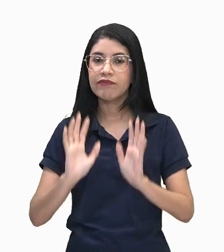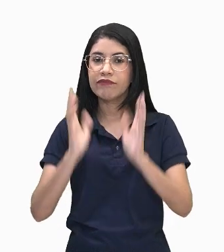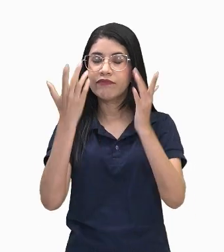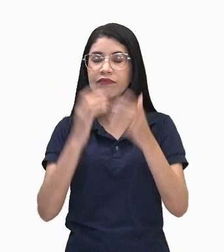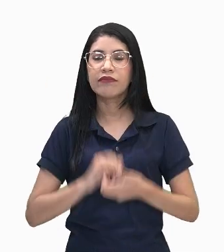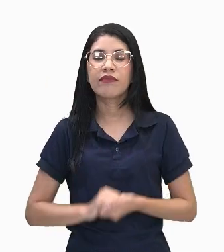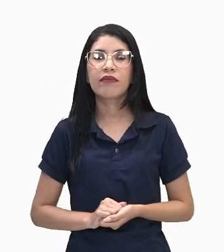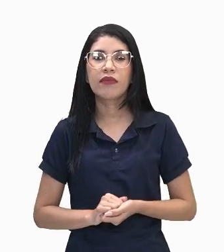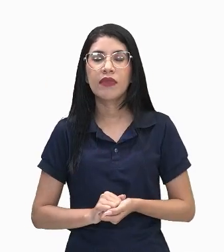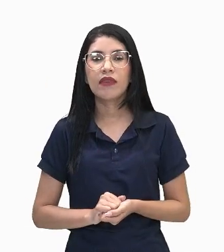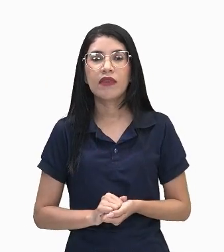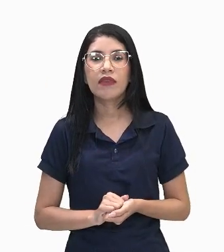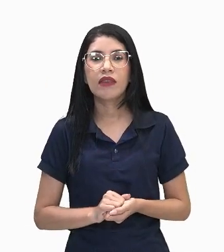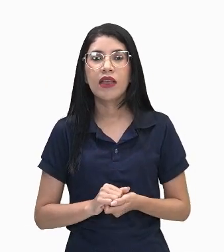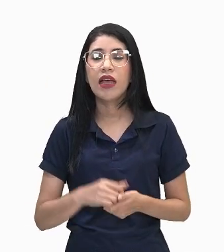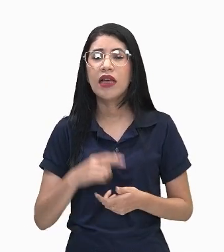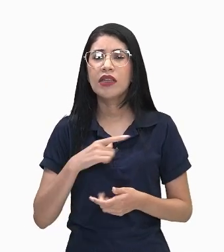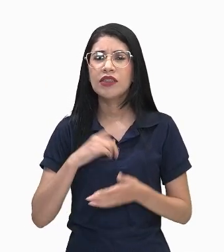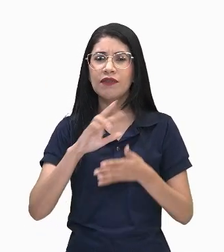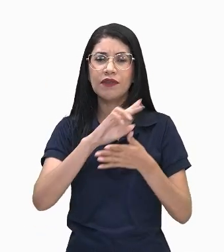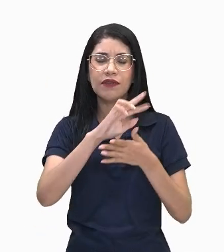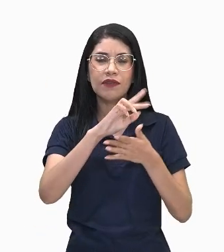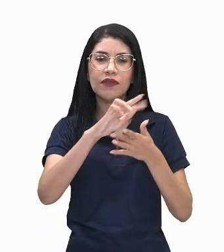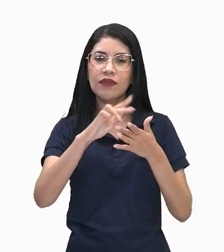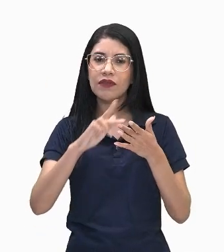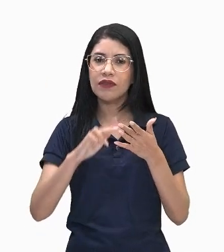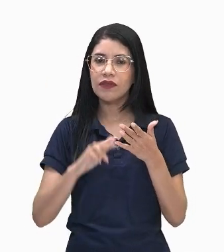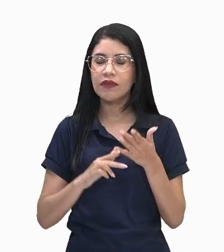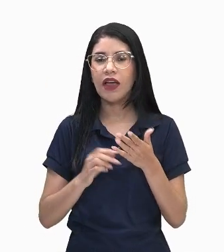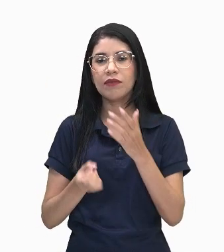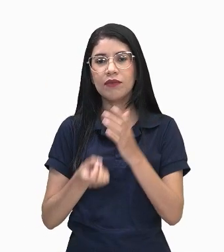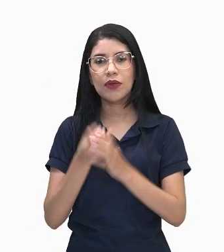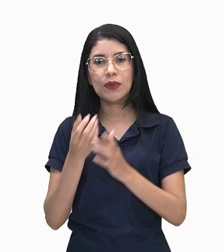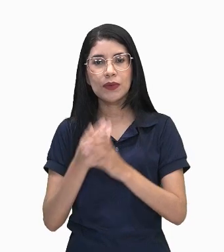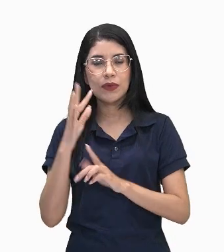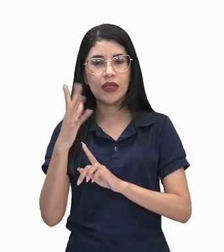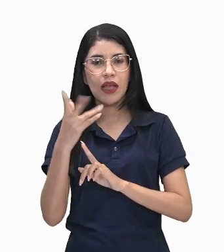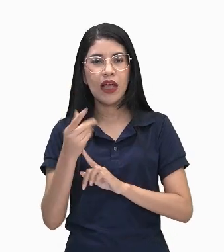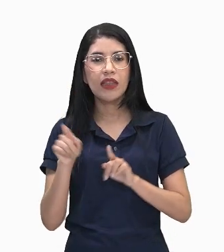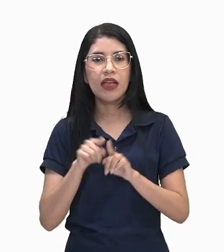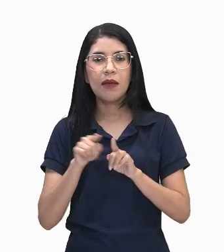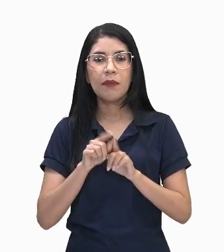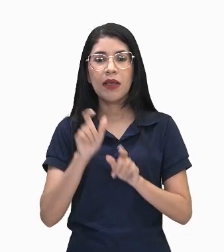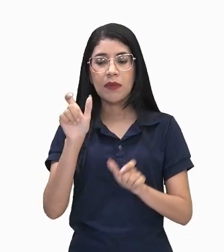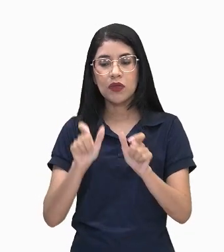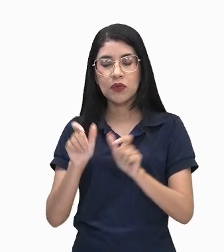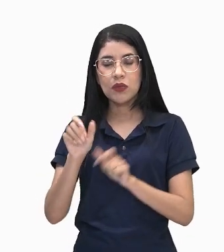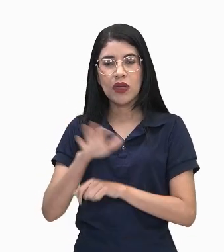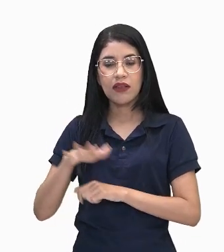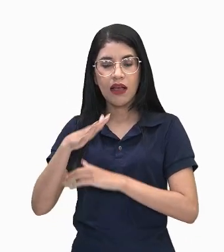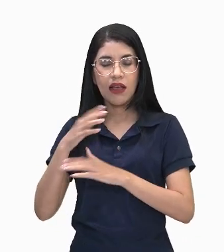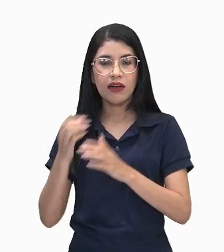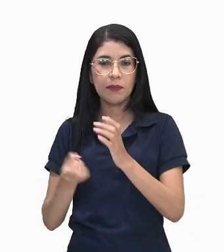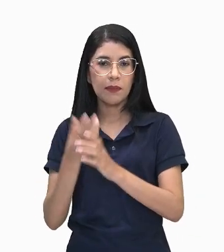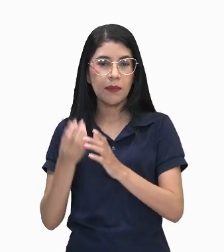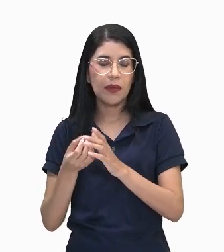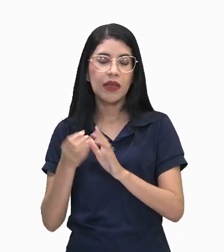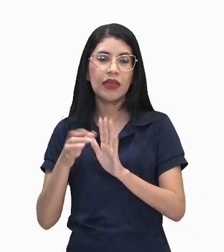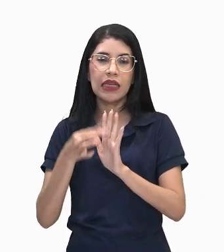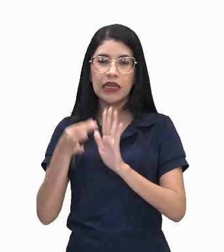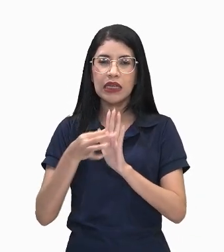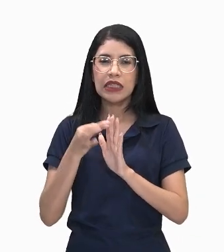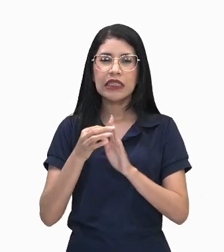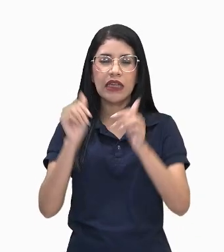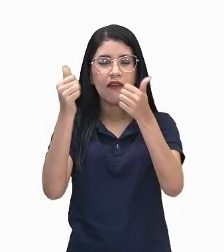essa intensa e variada produção de arte, surgiram os críticos e estudiosos que teorizam e avaliam as obras